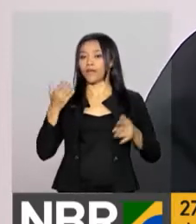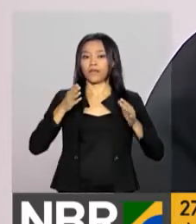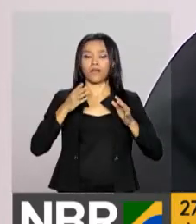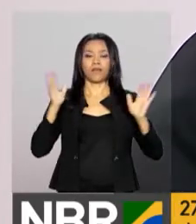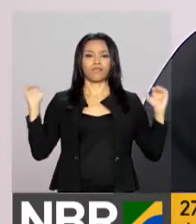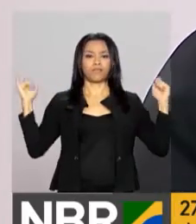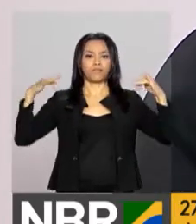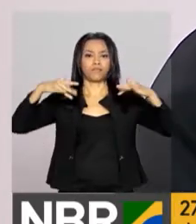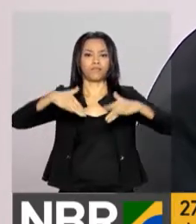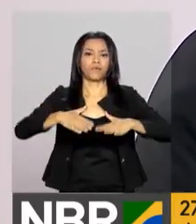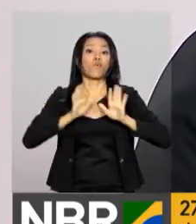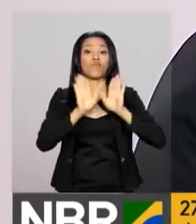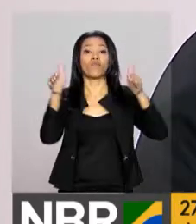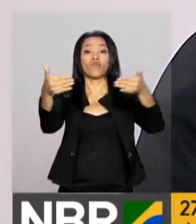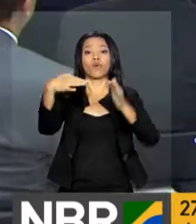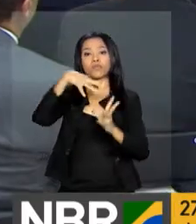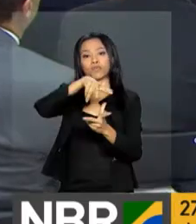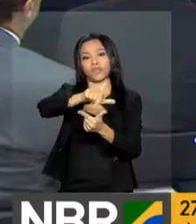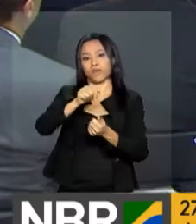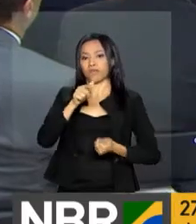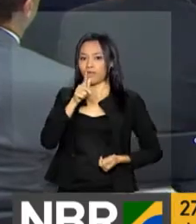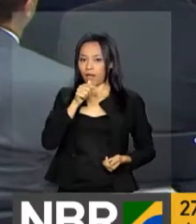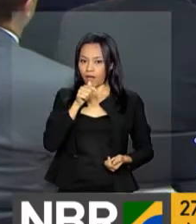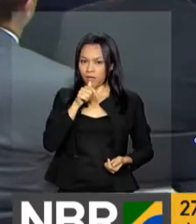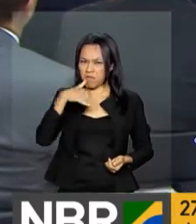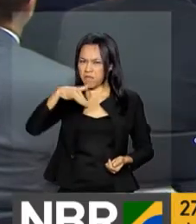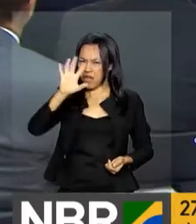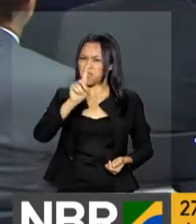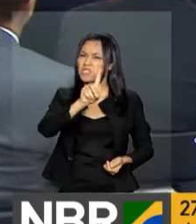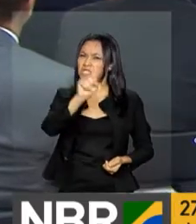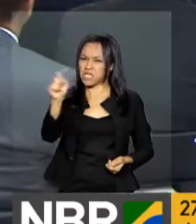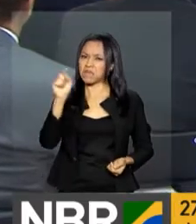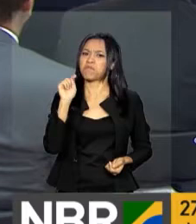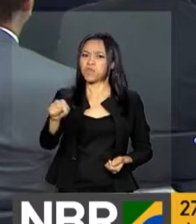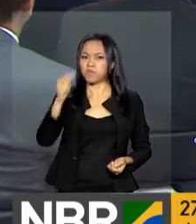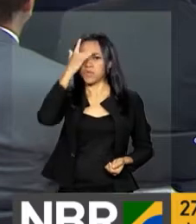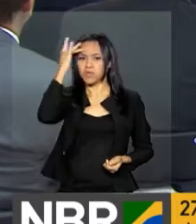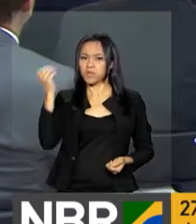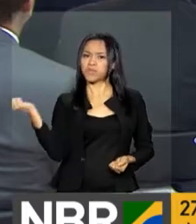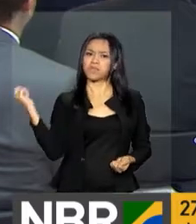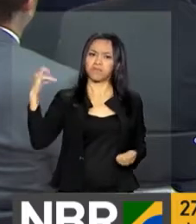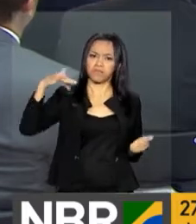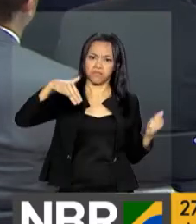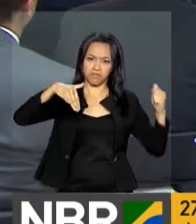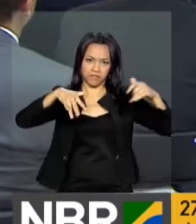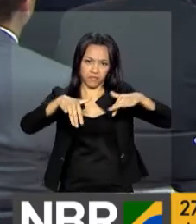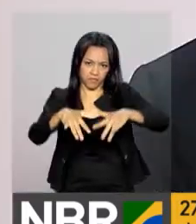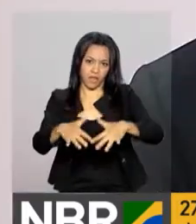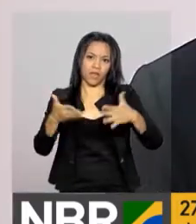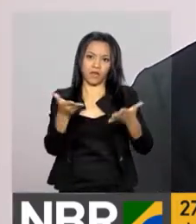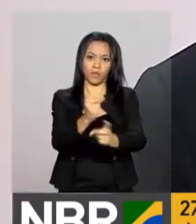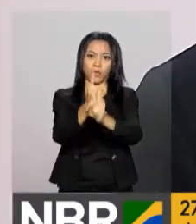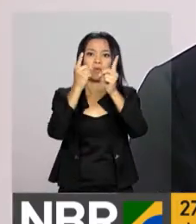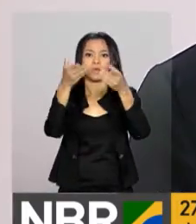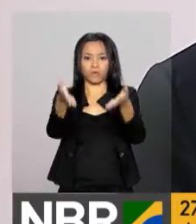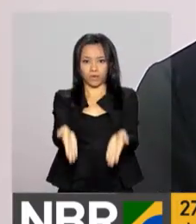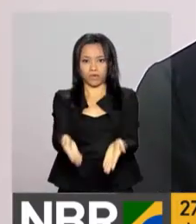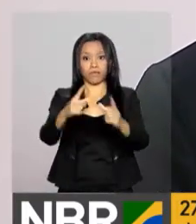que frequentaram essa minha filha mas 100 mil pessoas que frequentaram este fórum de águas